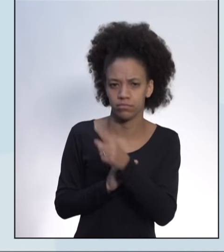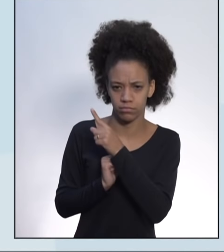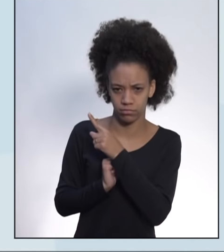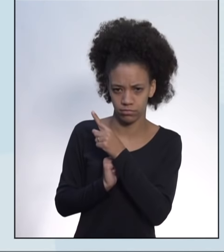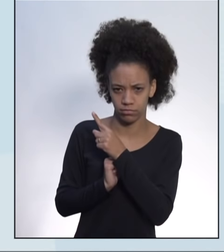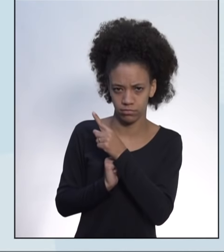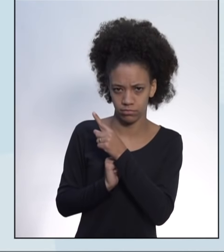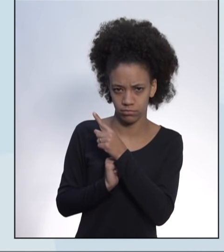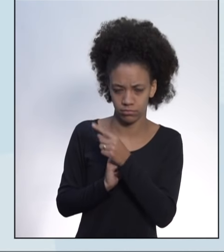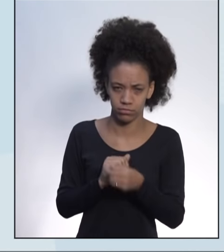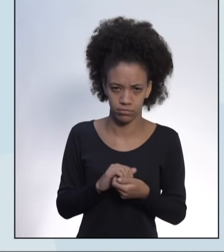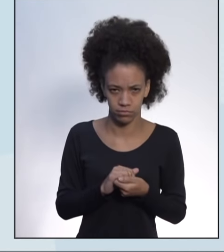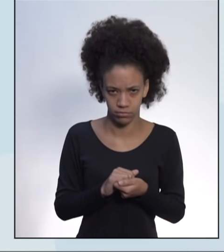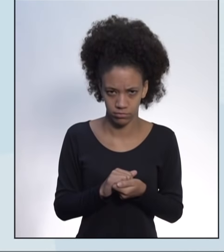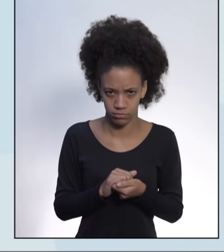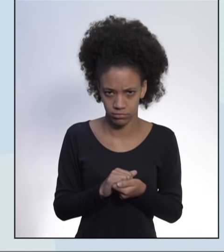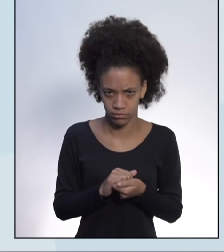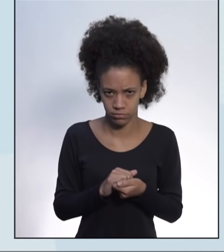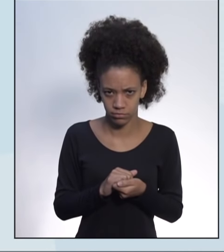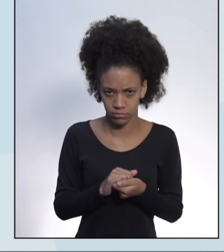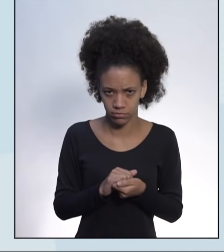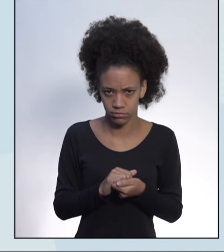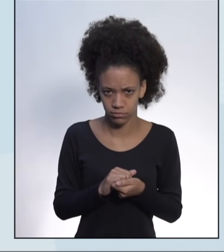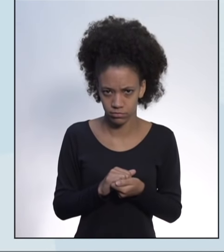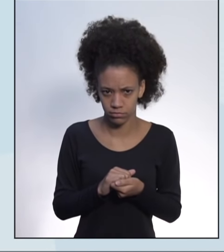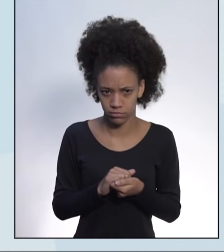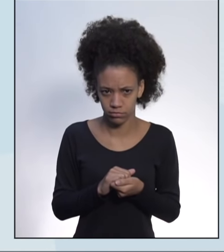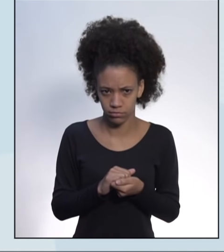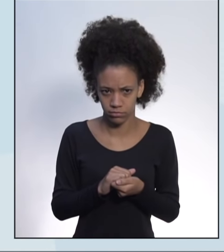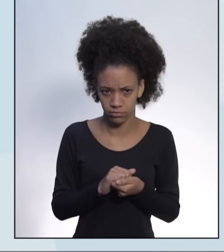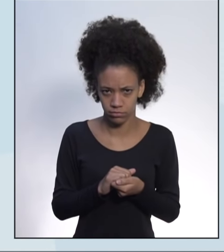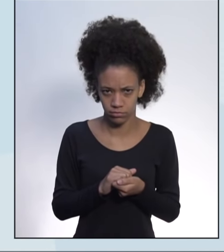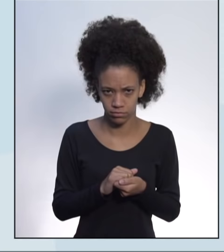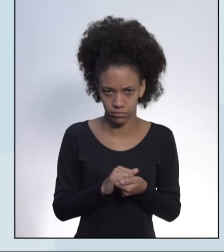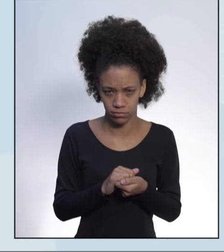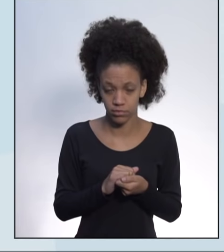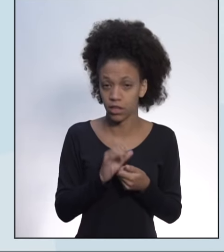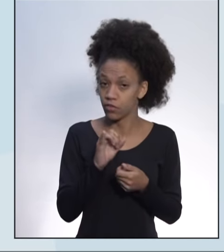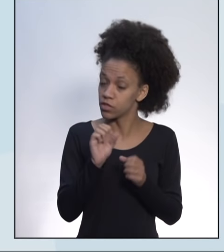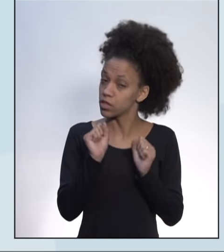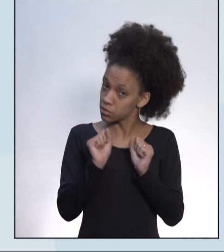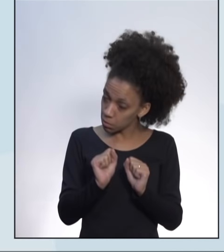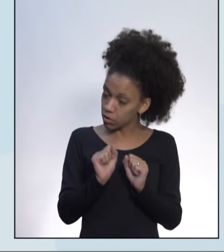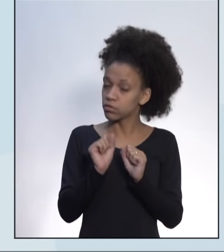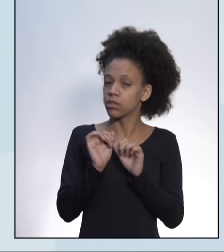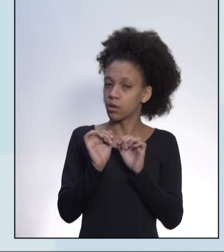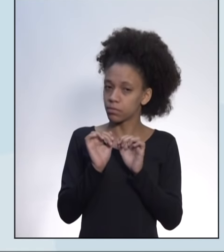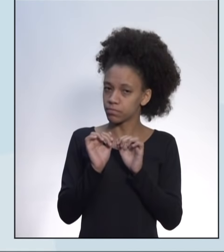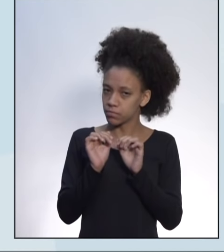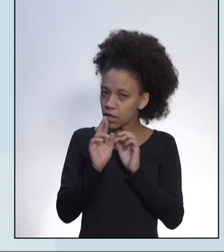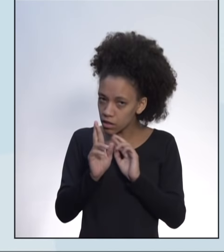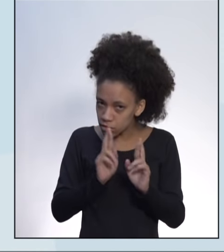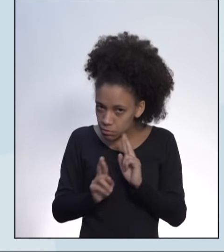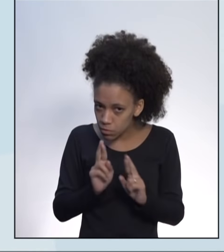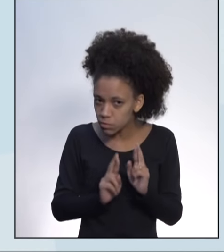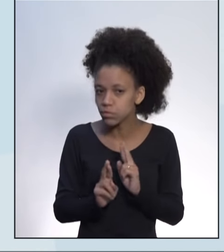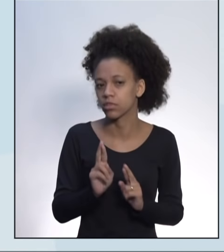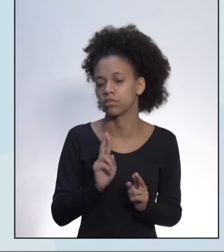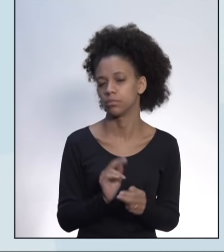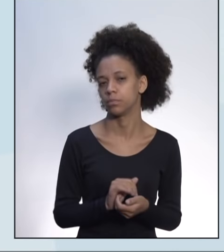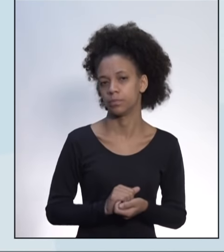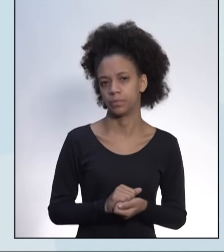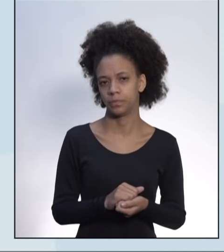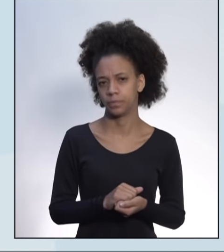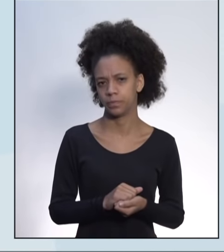study medicine e essa é uma vocês podem colocar ver are